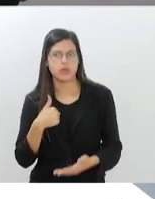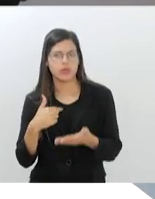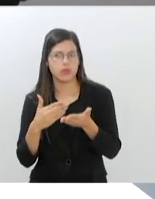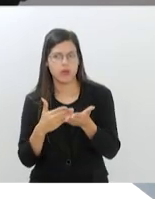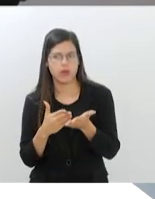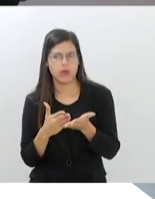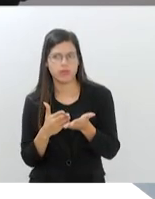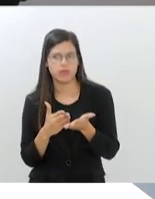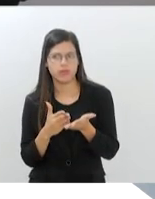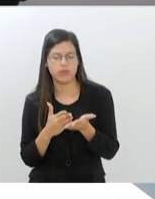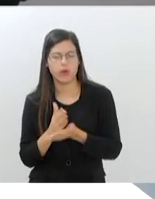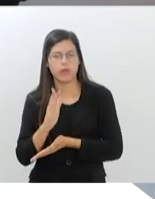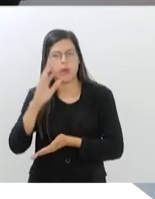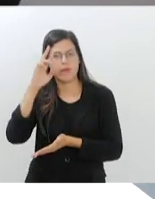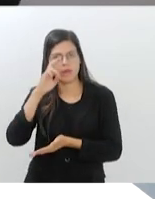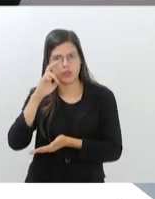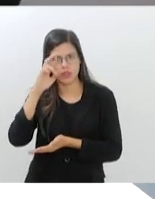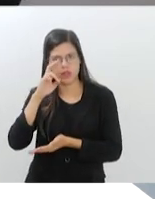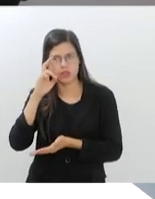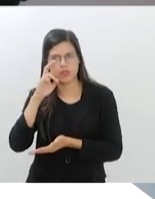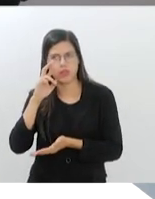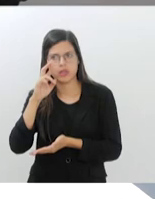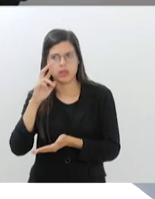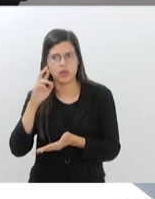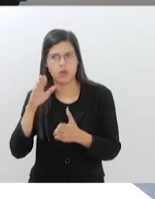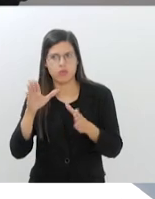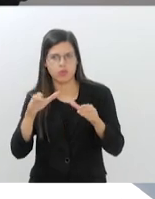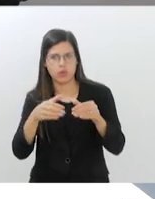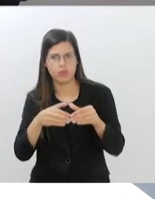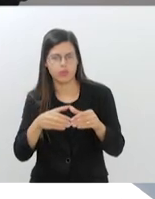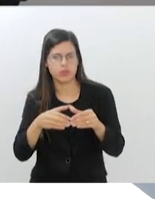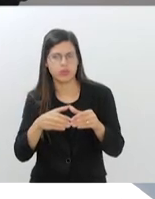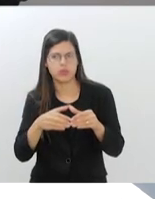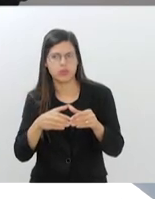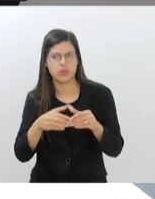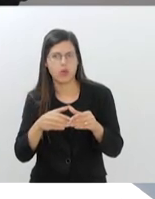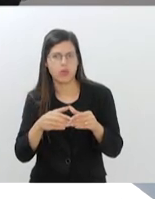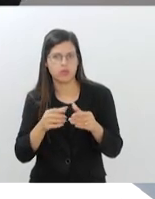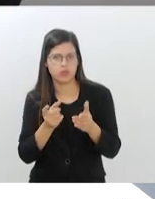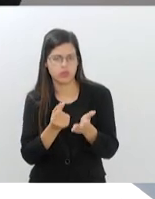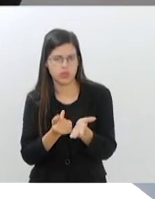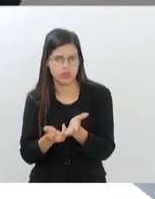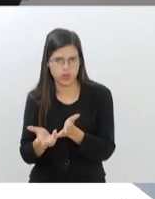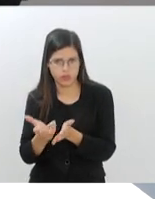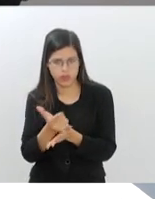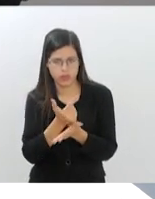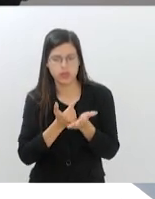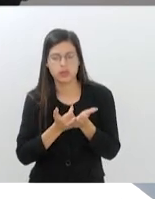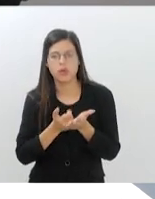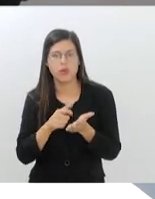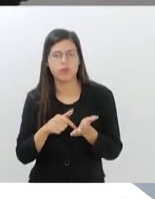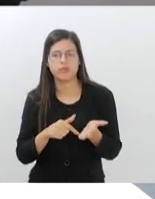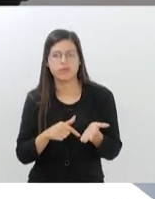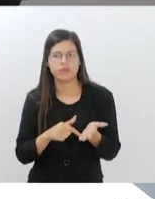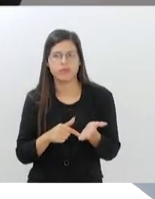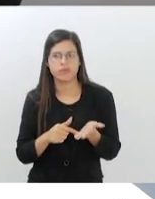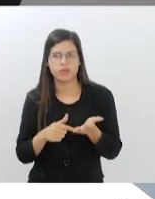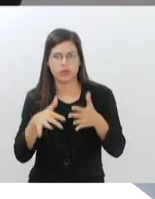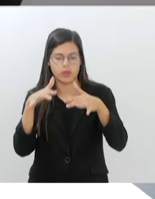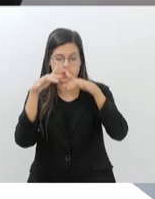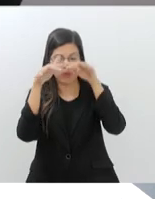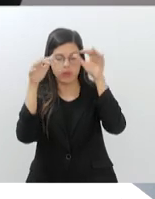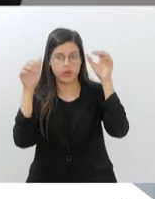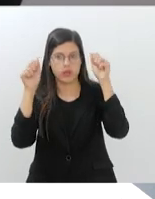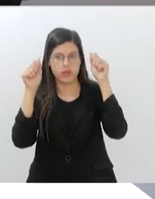uma auditoria na comissão de tributação foi pro tribunal que além